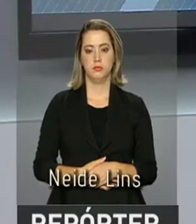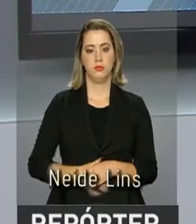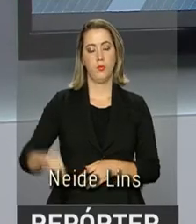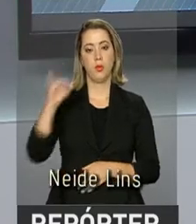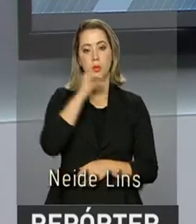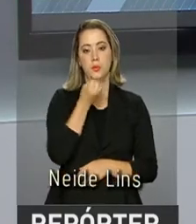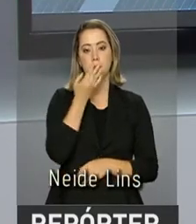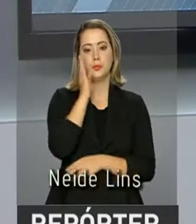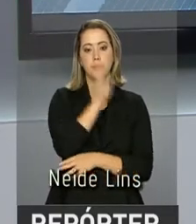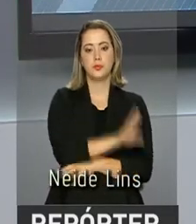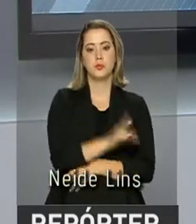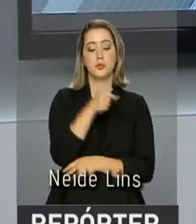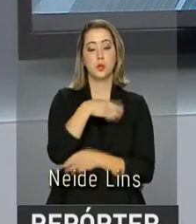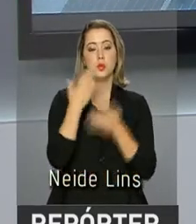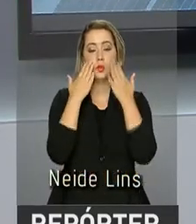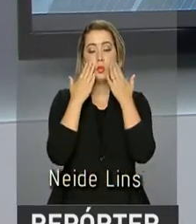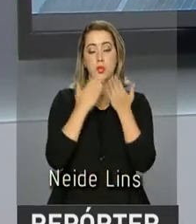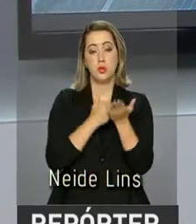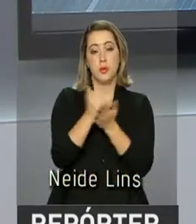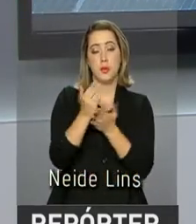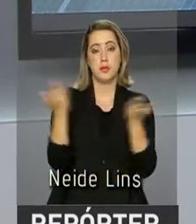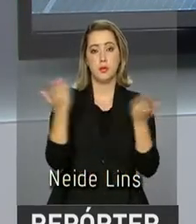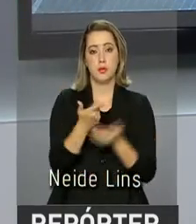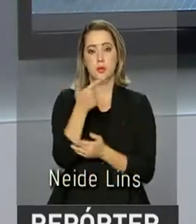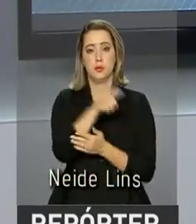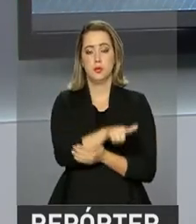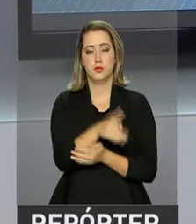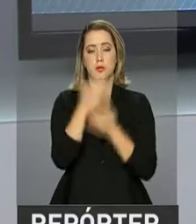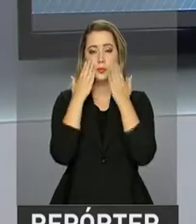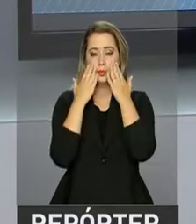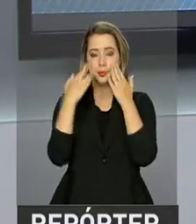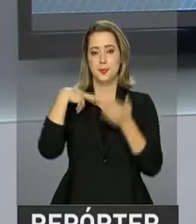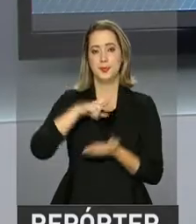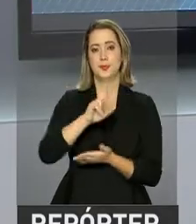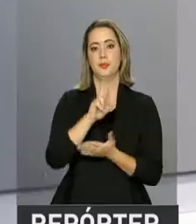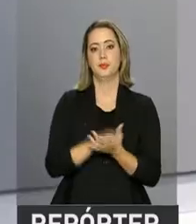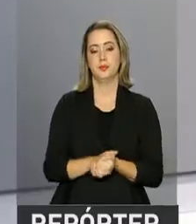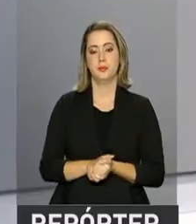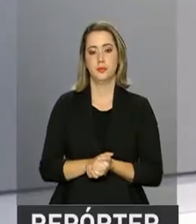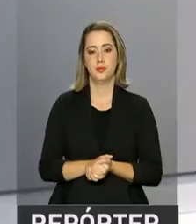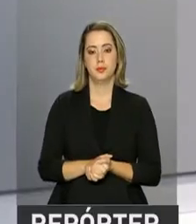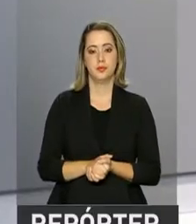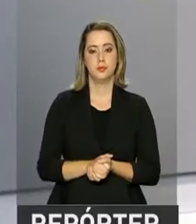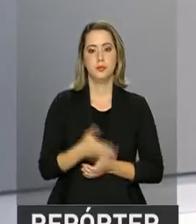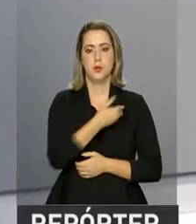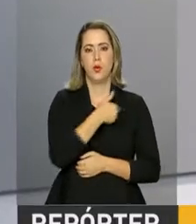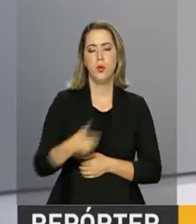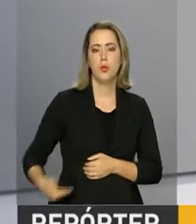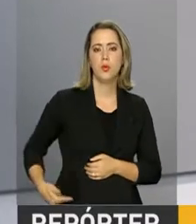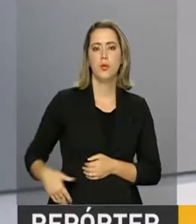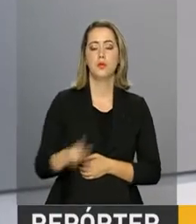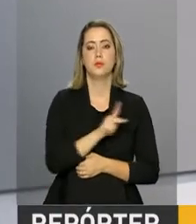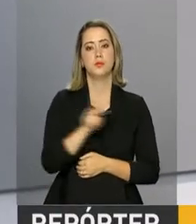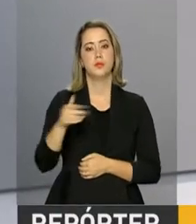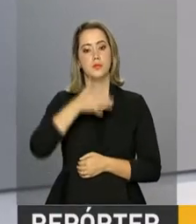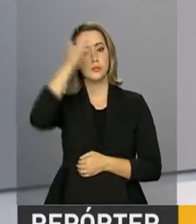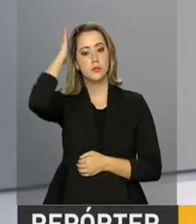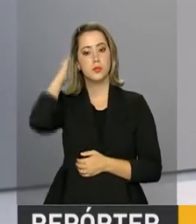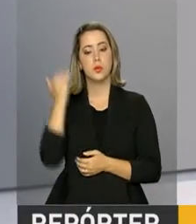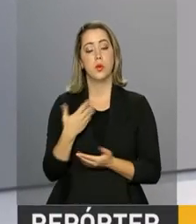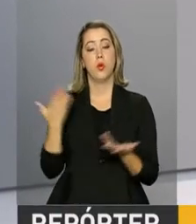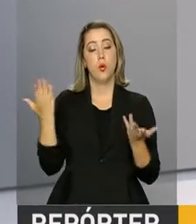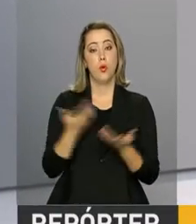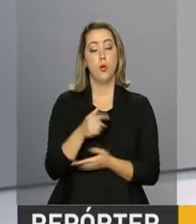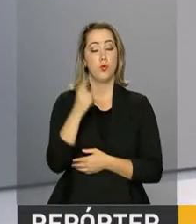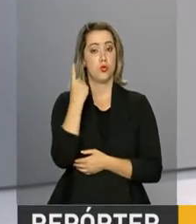Olá, boa tarde. Começa agora mais uma edição do Repórter NBR. O governo Michel Temer completa hoje